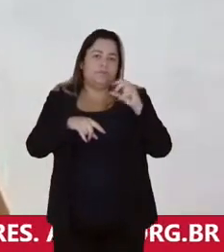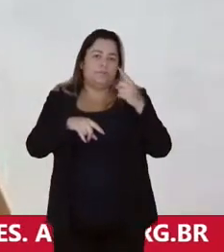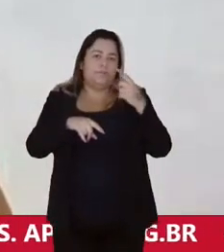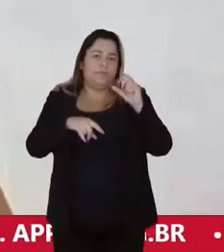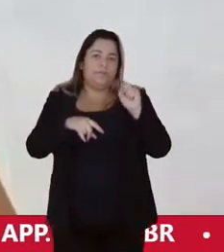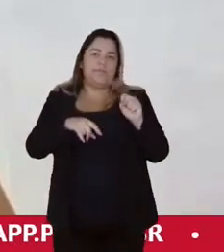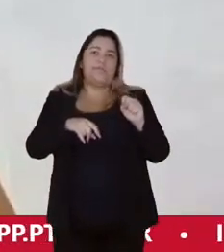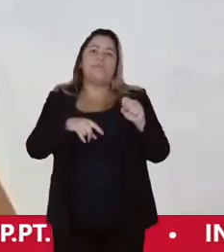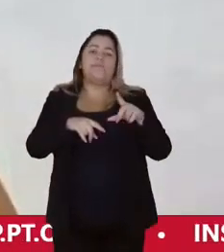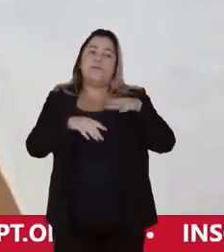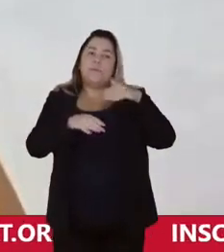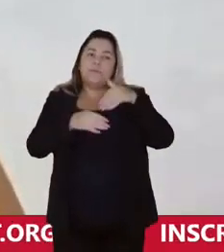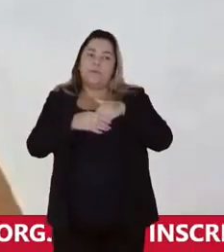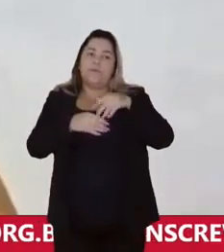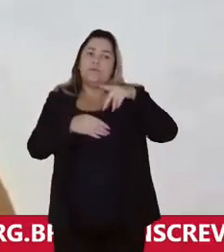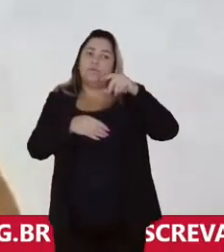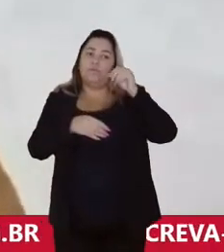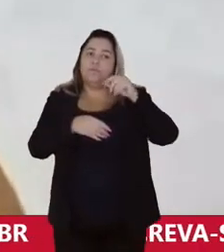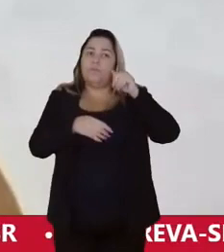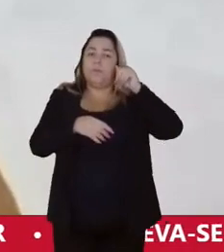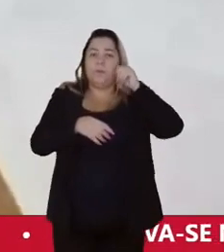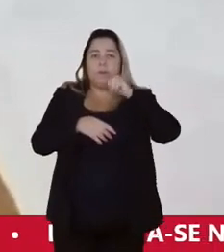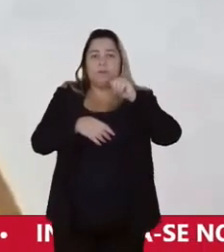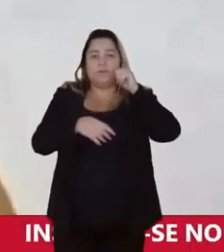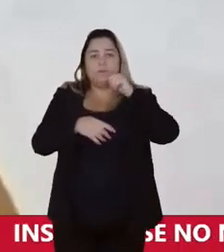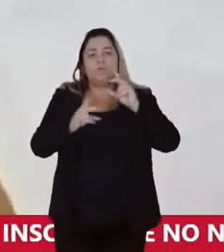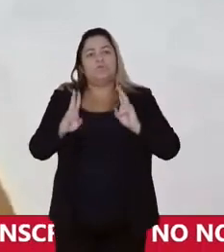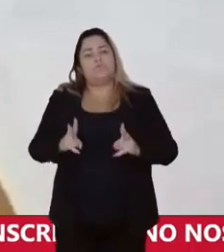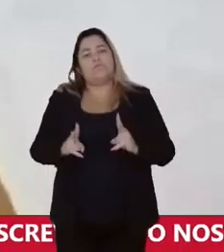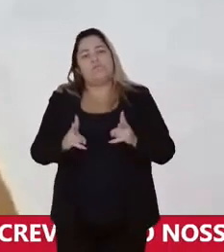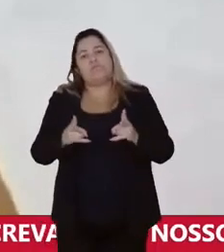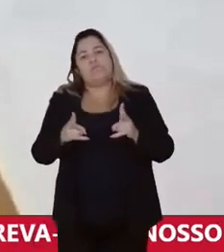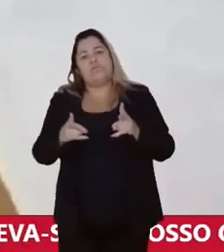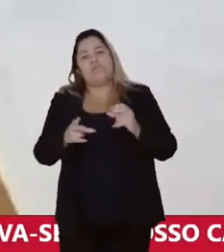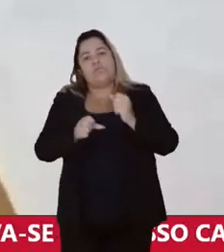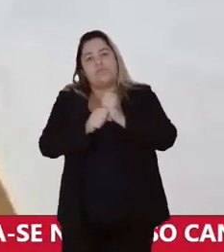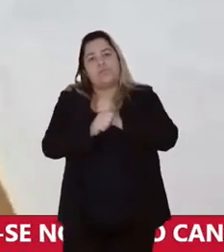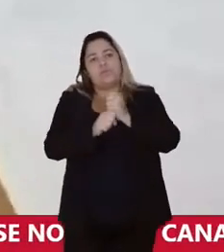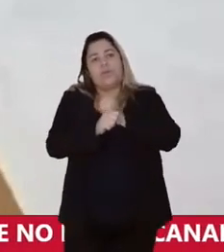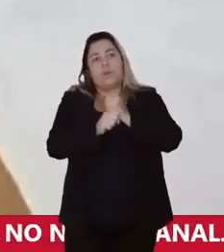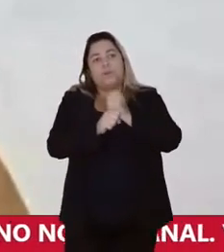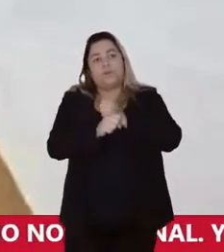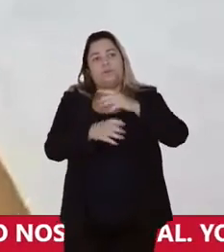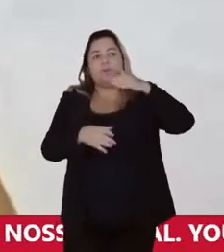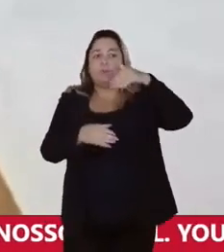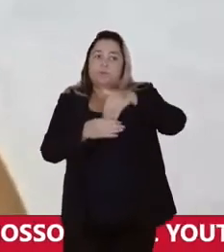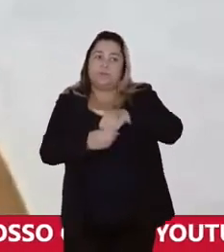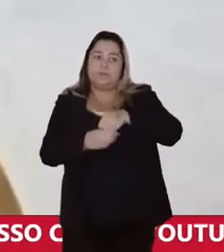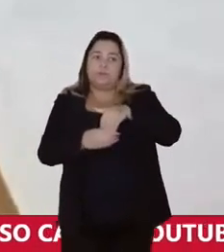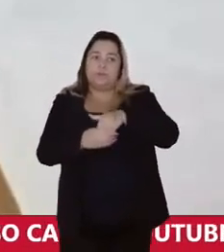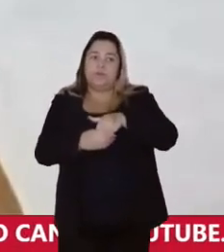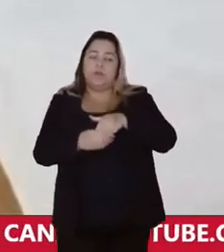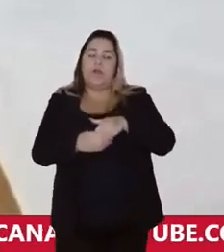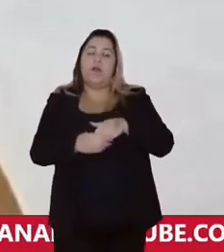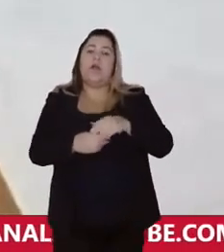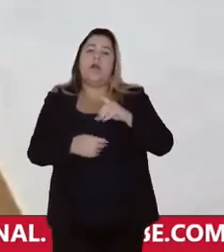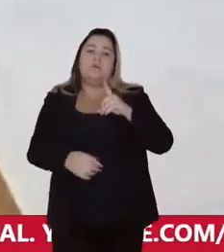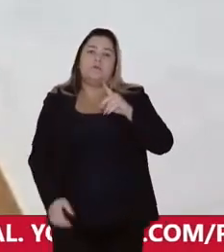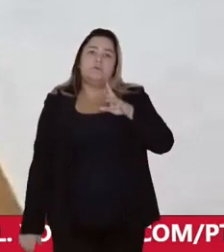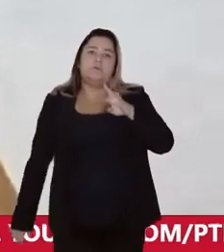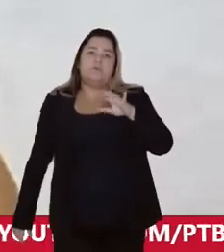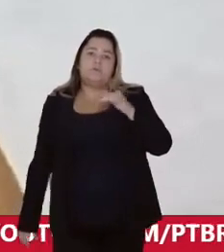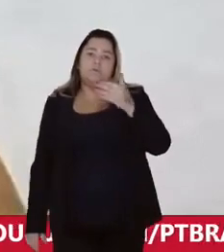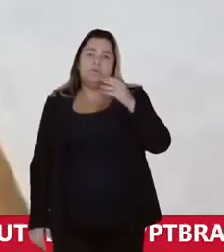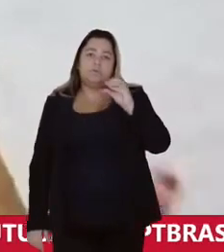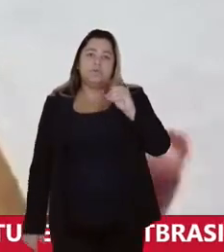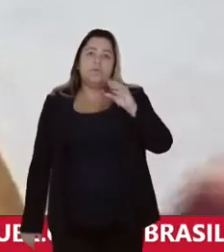maior bancada de mulheres e eu espero que a gente continue para esse ano de eleição. Eu acho que a destruição do Bolsonaro